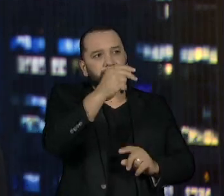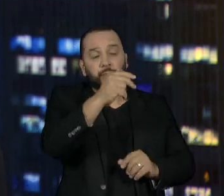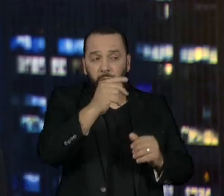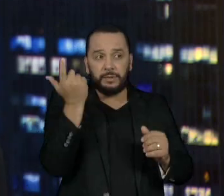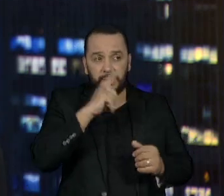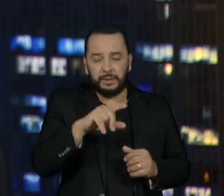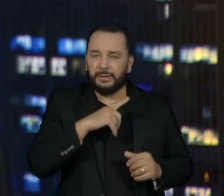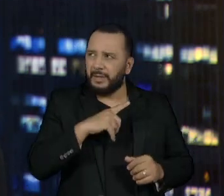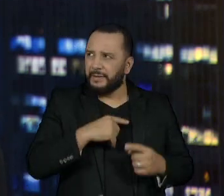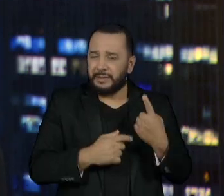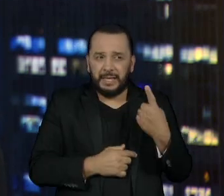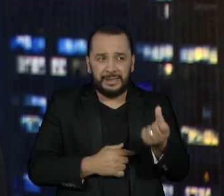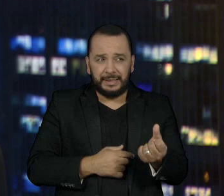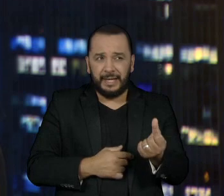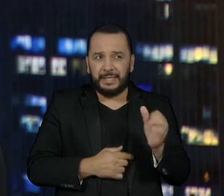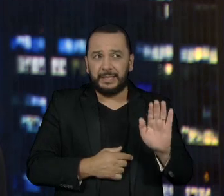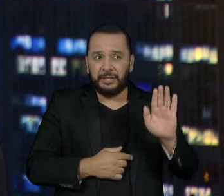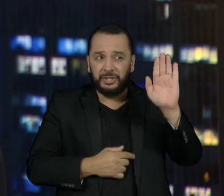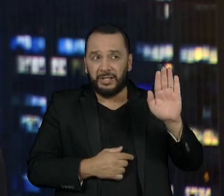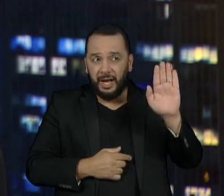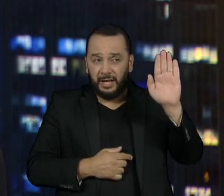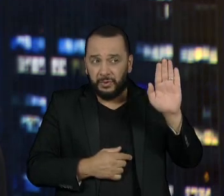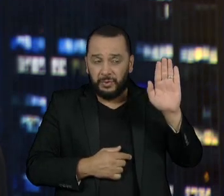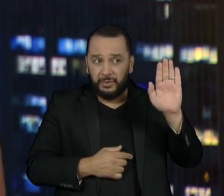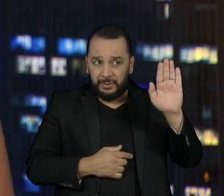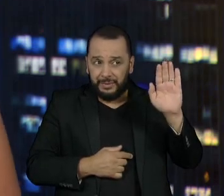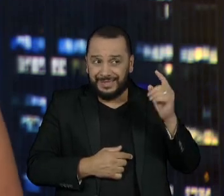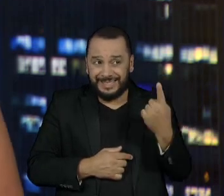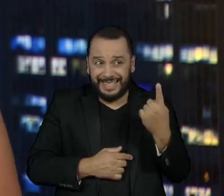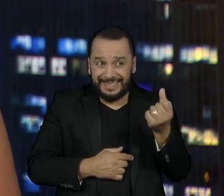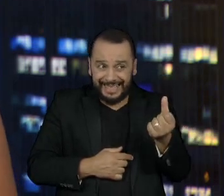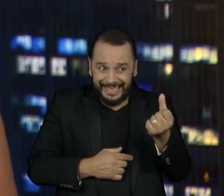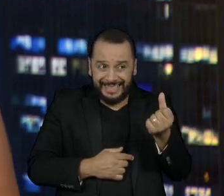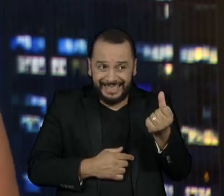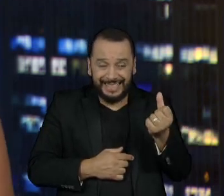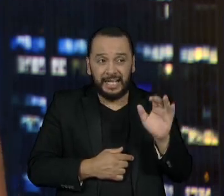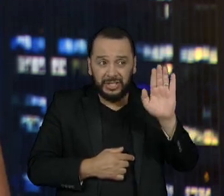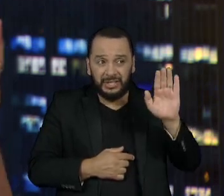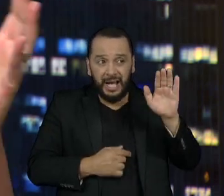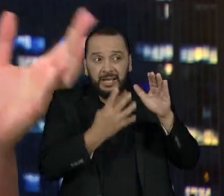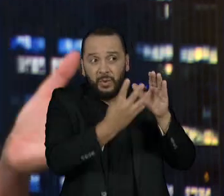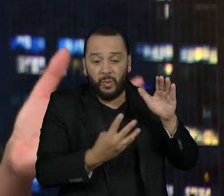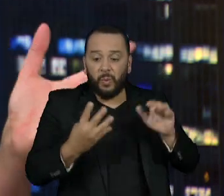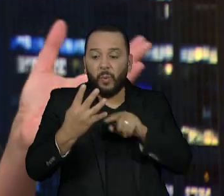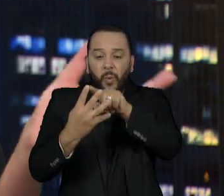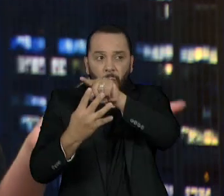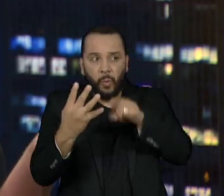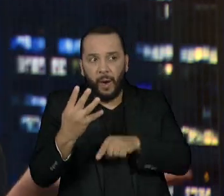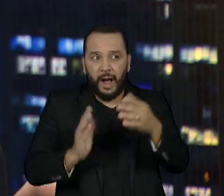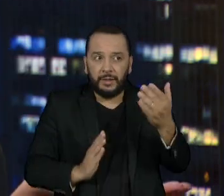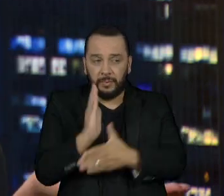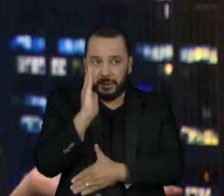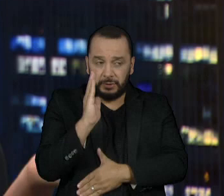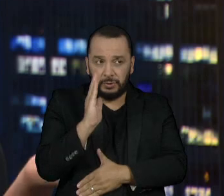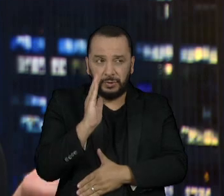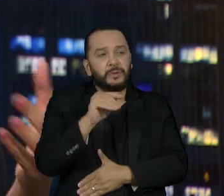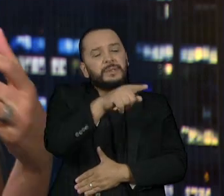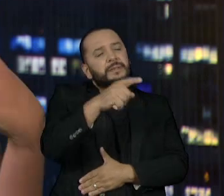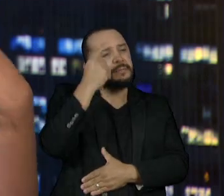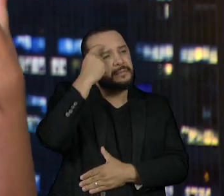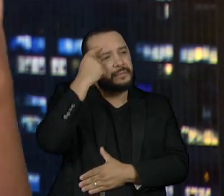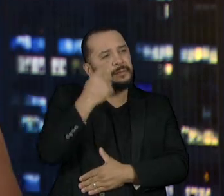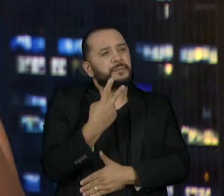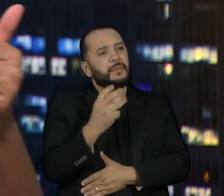candidatos a prefeito apoiados pelo presidente, 4 se elegeram. O que dizer aí, pensando justamente em 2018, dessa